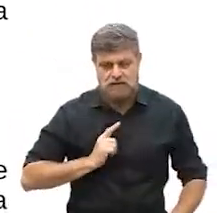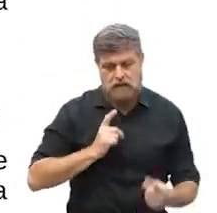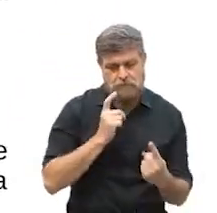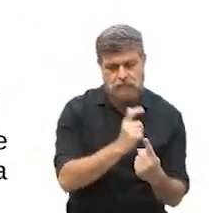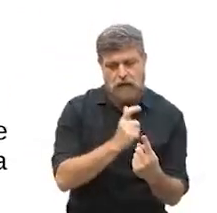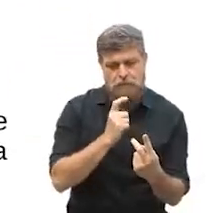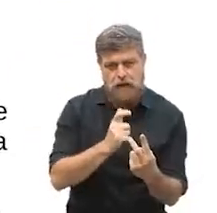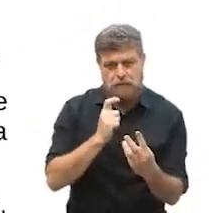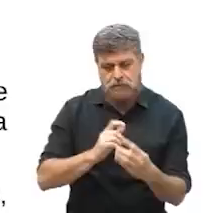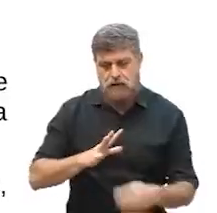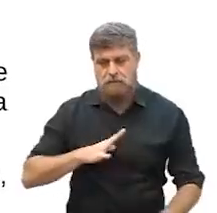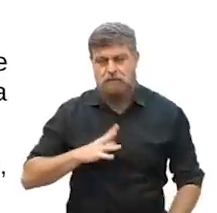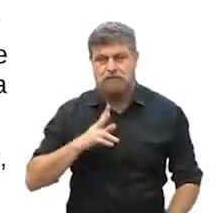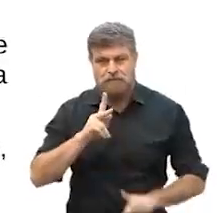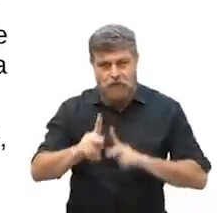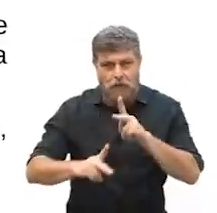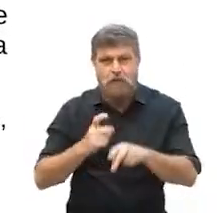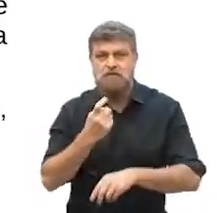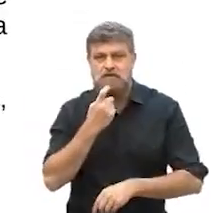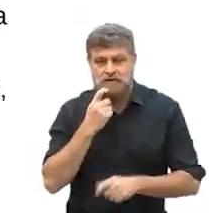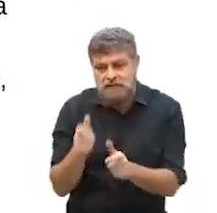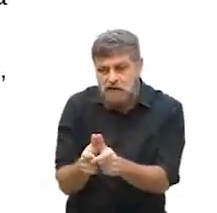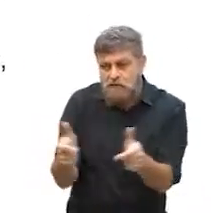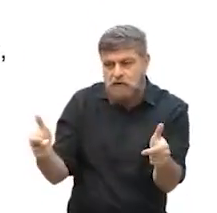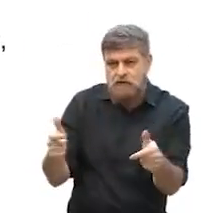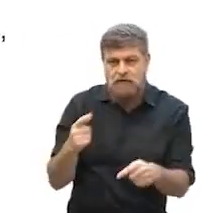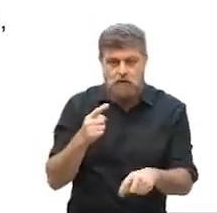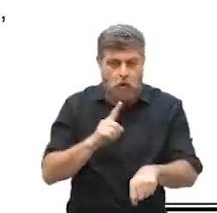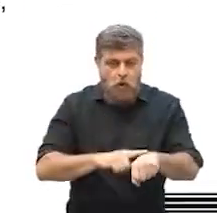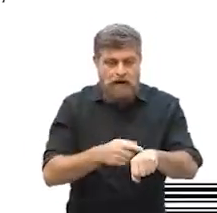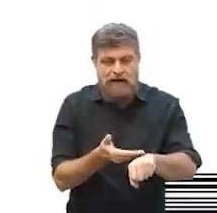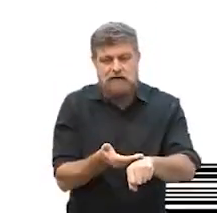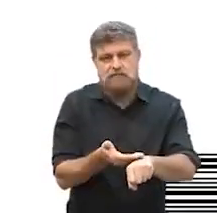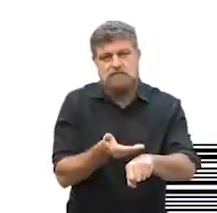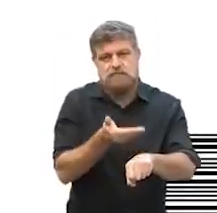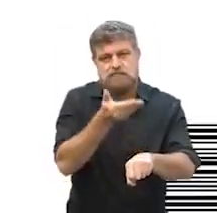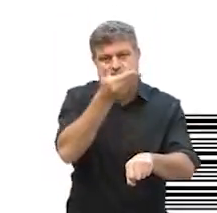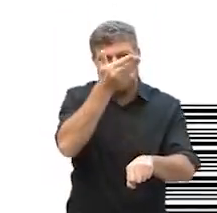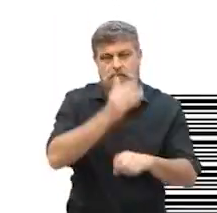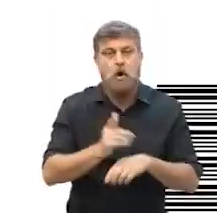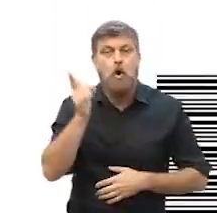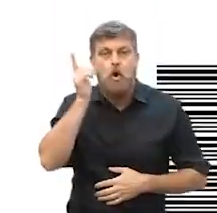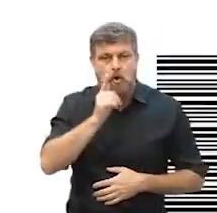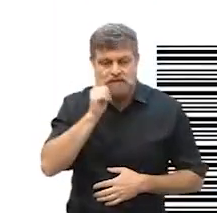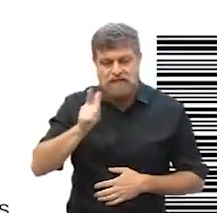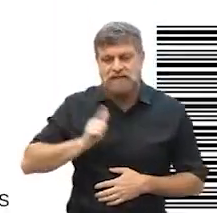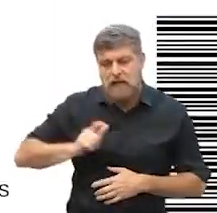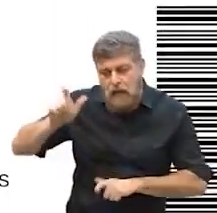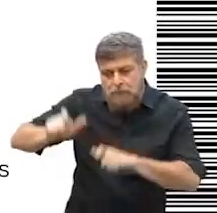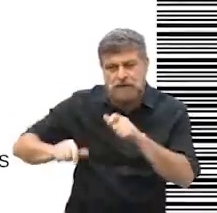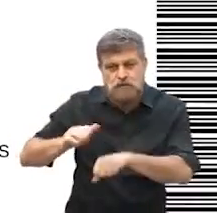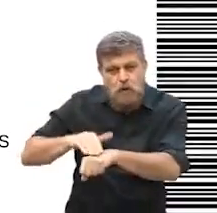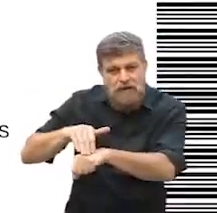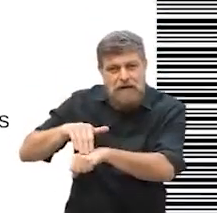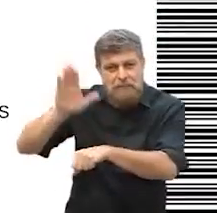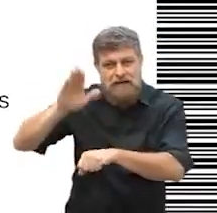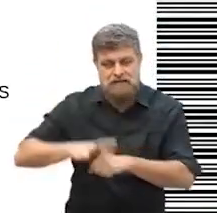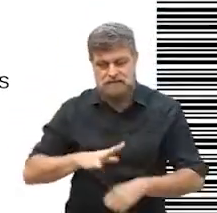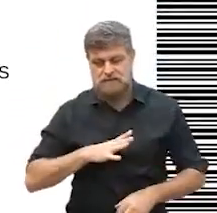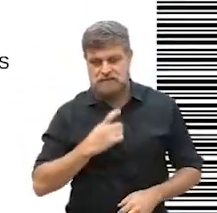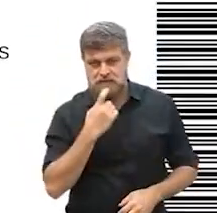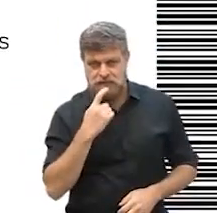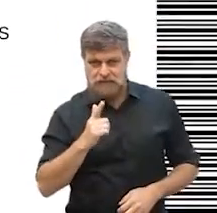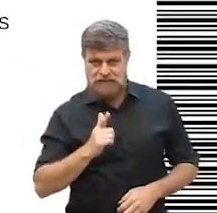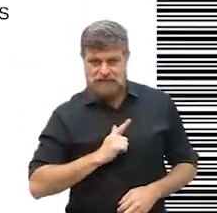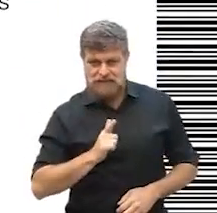uma parcela maior da população na cidade, que a flexibilização de horários alcançaria mais pessoas, que a cidade